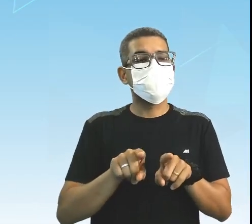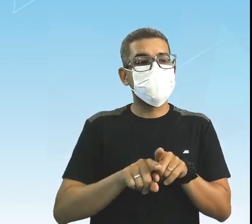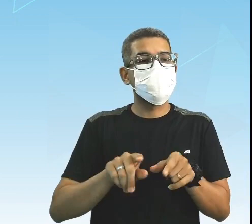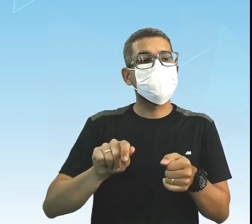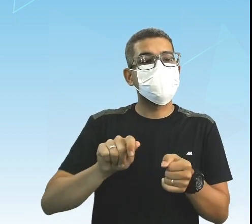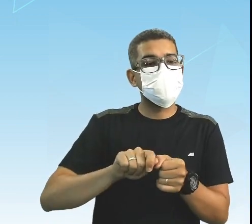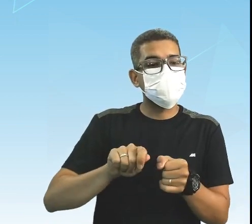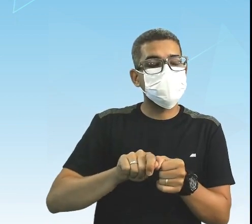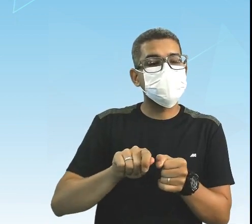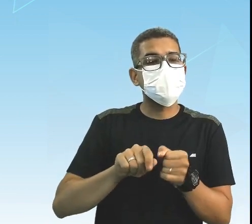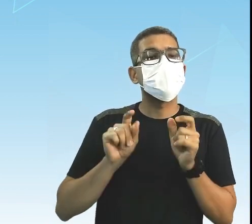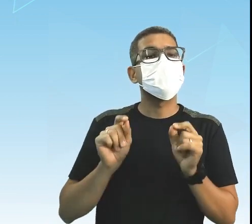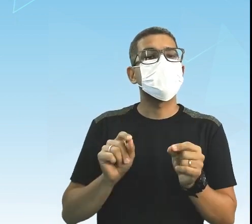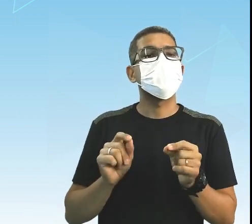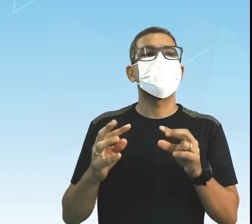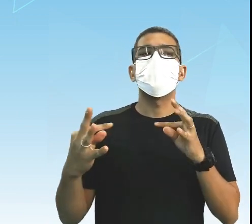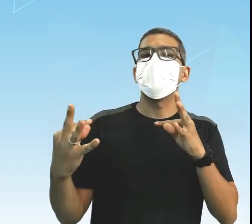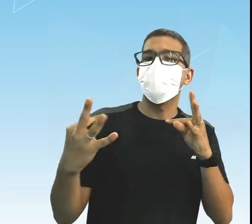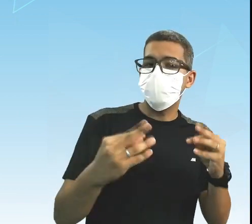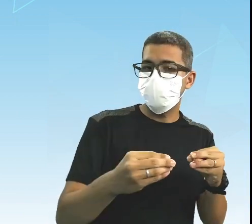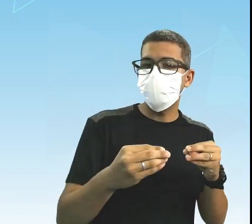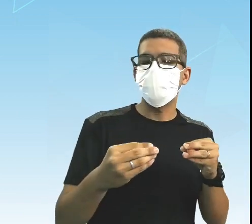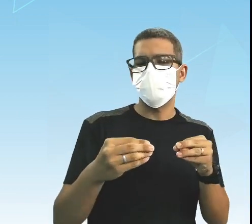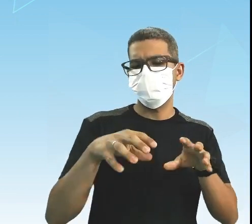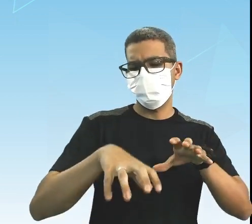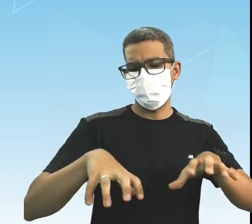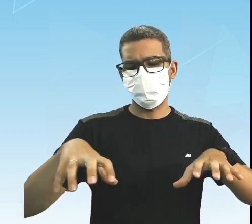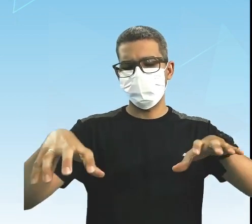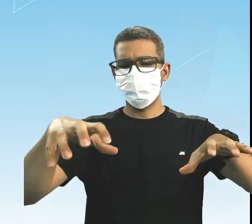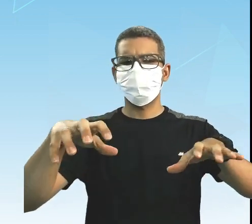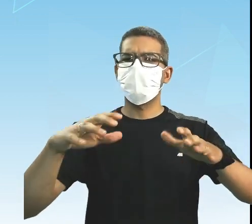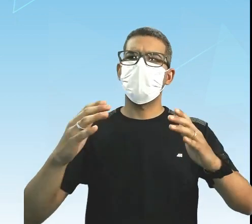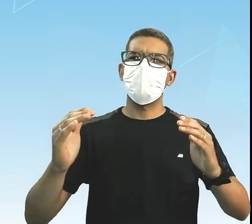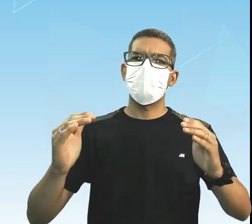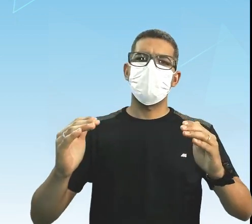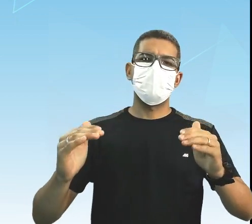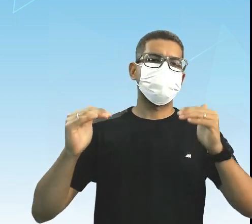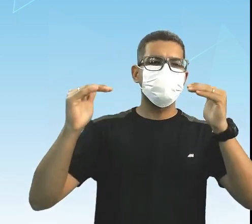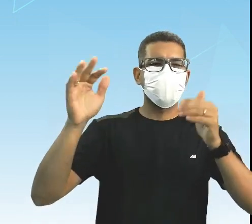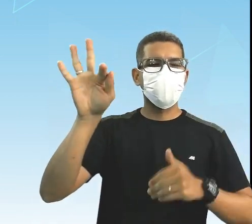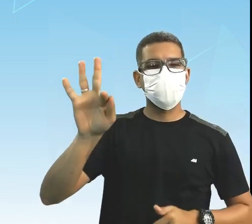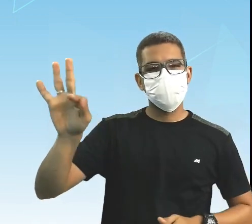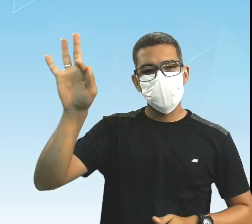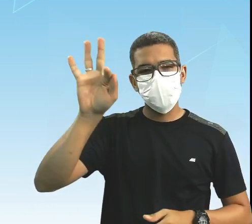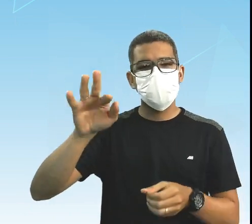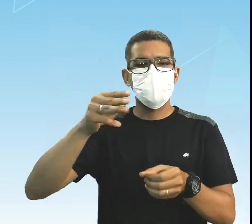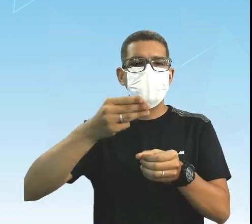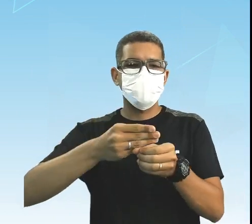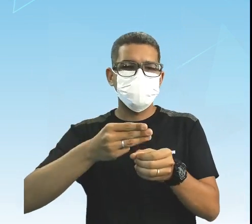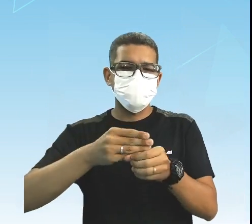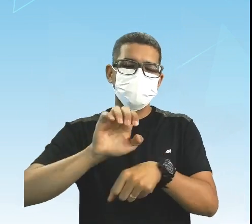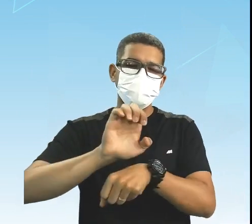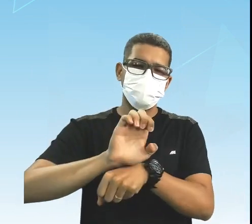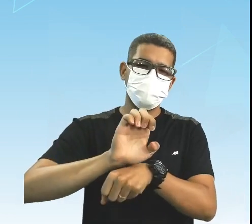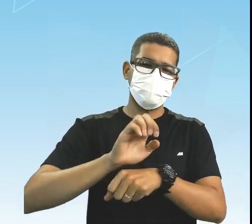executar todas essas esferas, como eu falei, no nível federal, estadual e municipal.